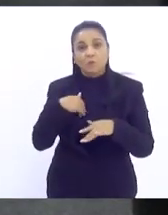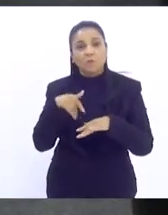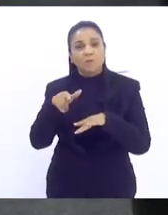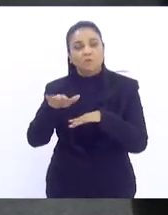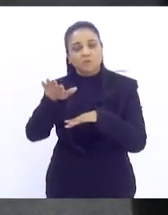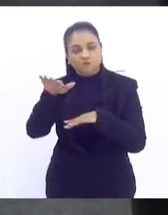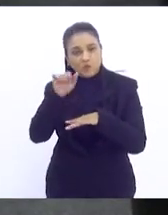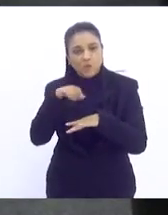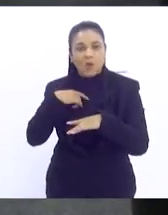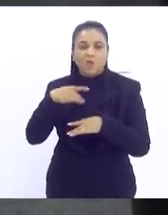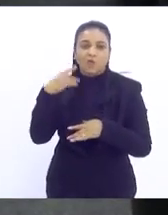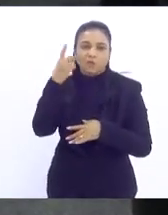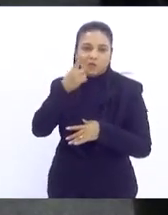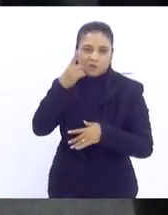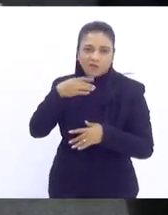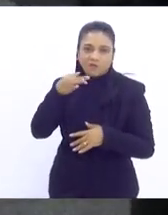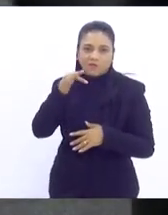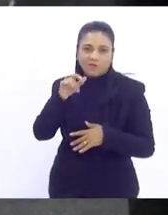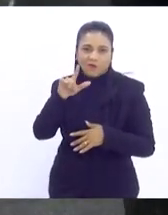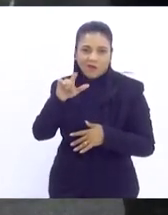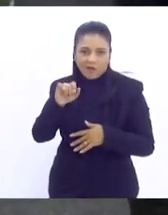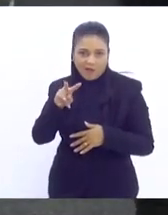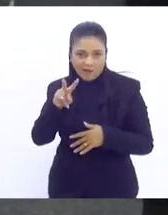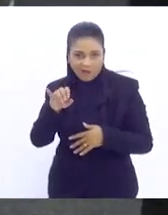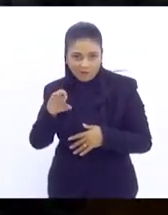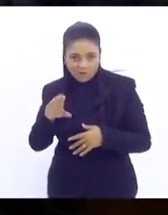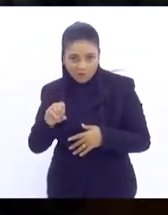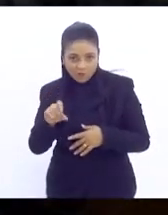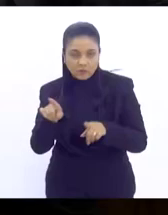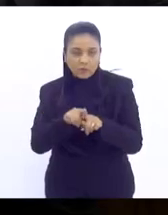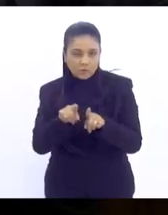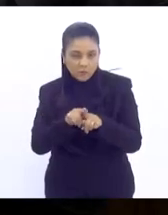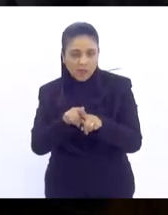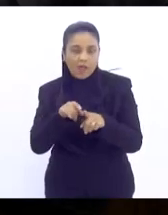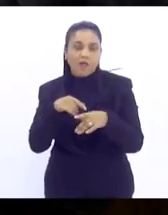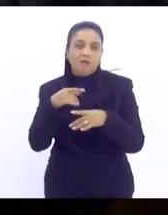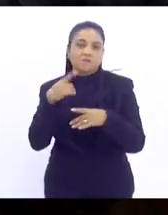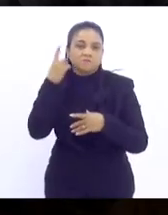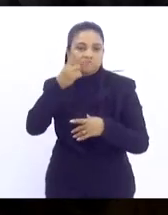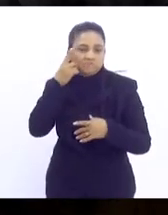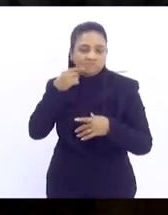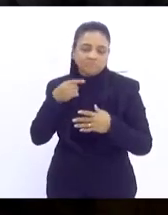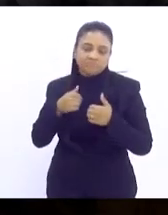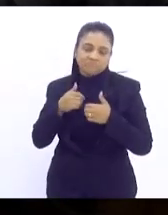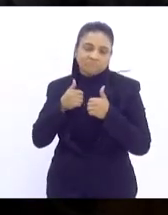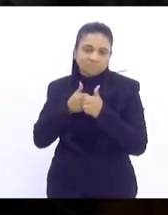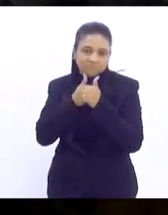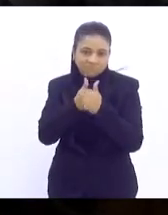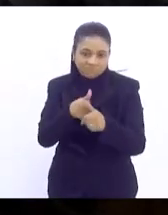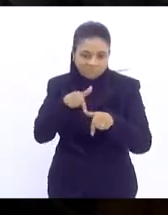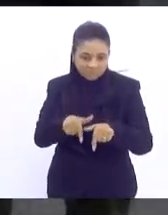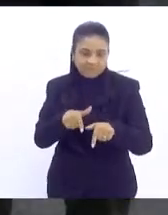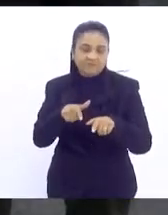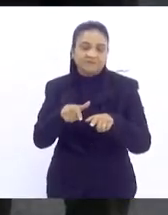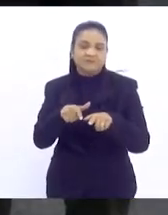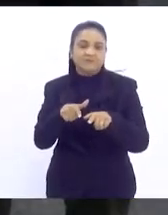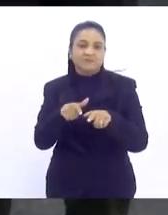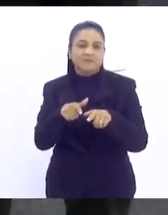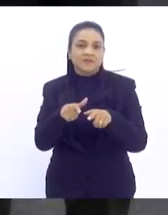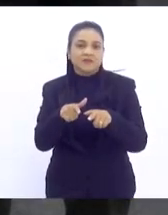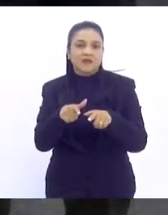serafini porque esse é um tema importante para frente parlamentar conduzida nessa casa por vossa excelência com relação